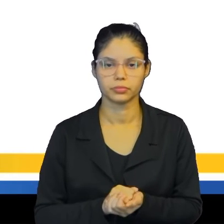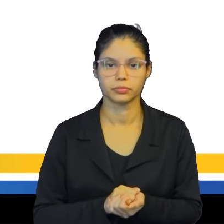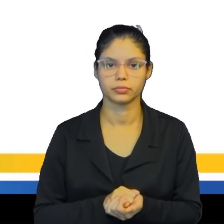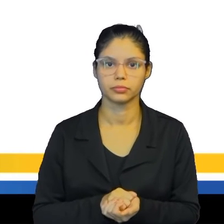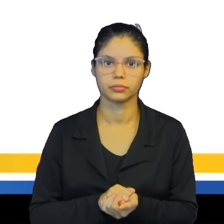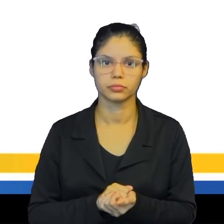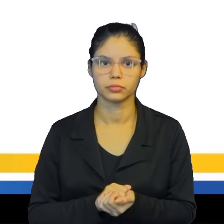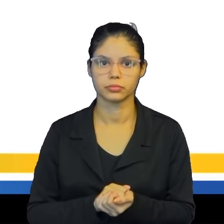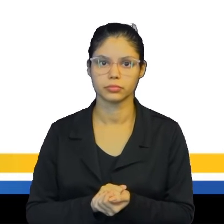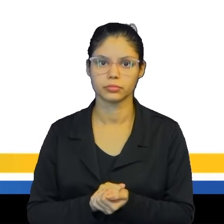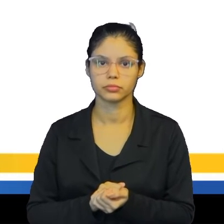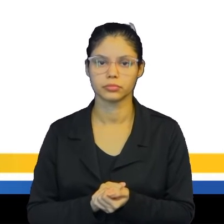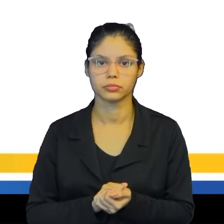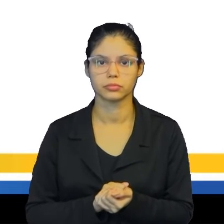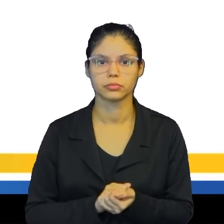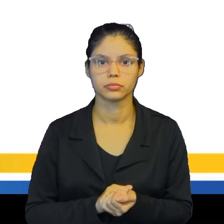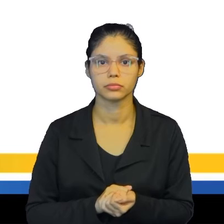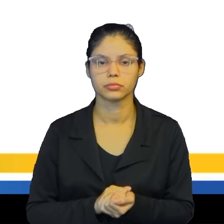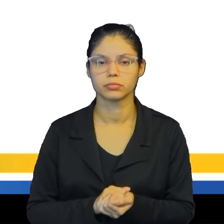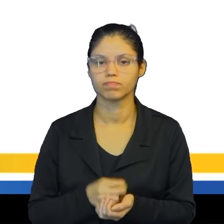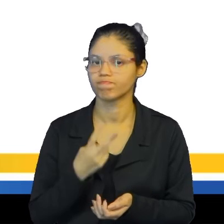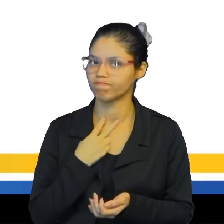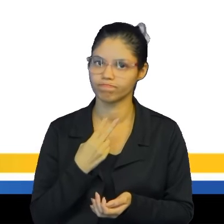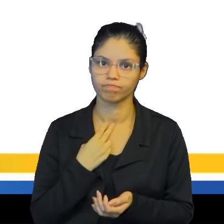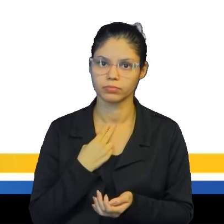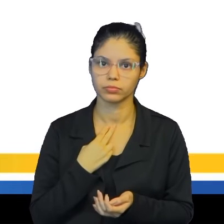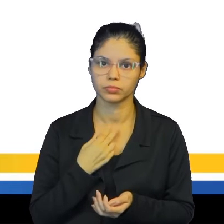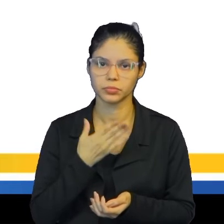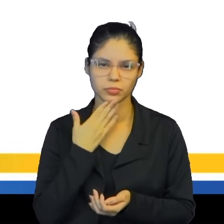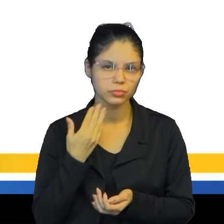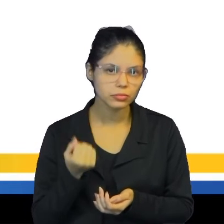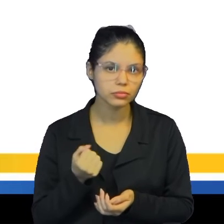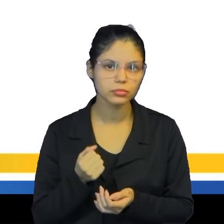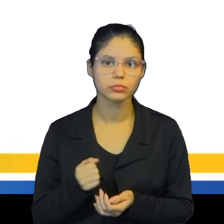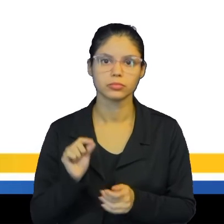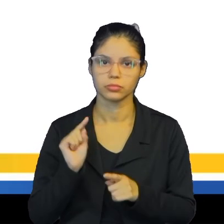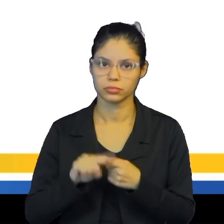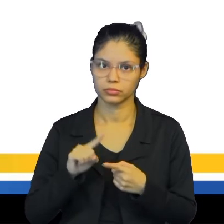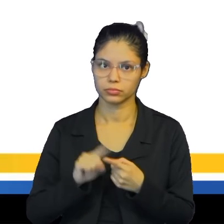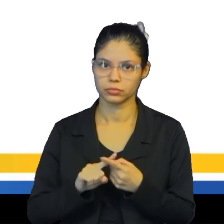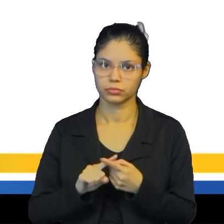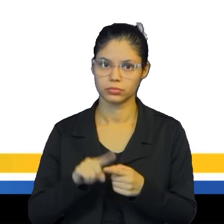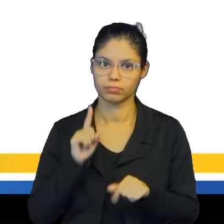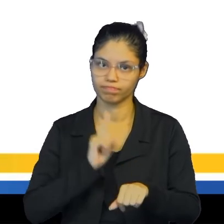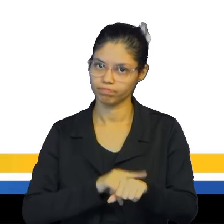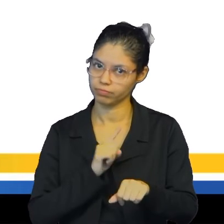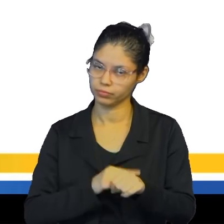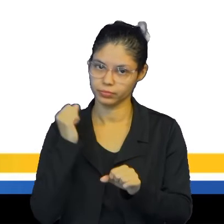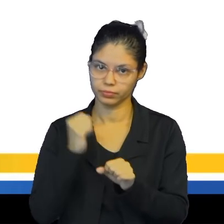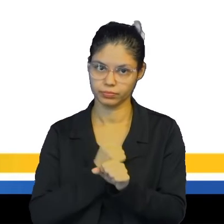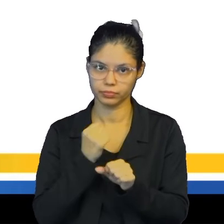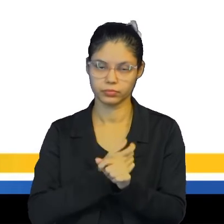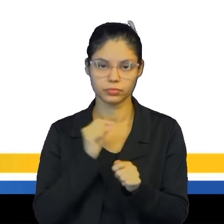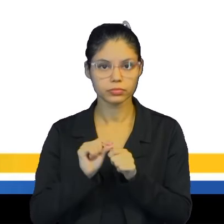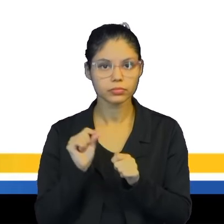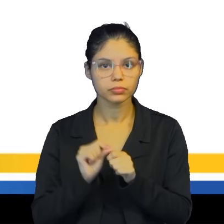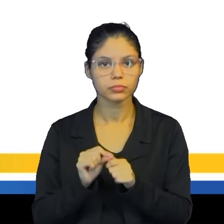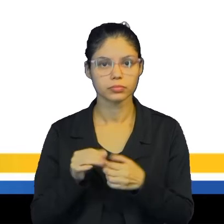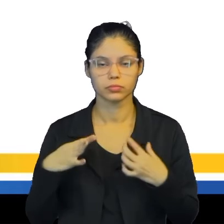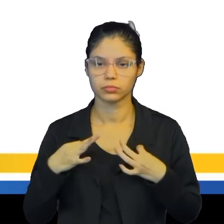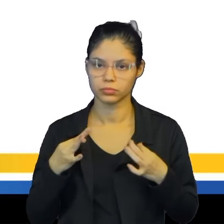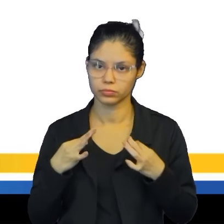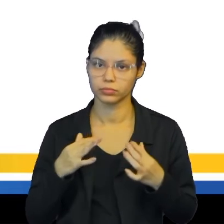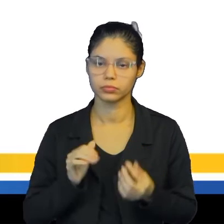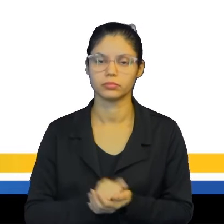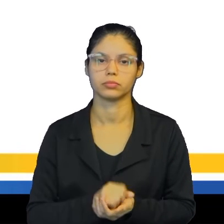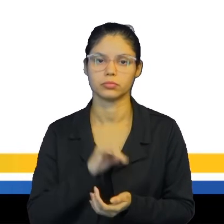peça. Desvantagens: pode não ser o método preferível da confecção por demandar mais tempo na construção do